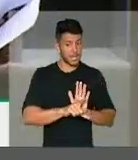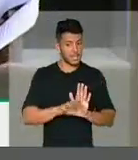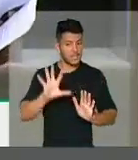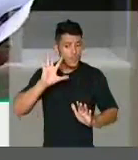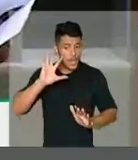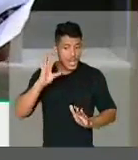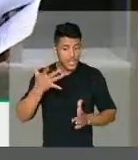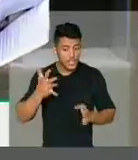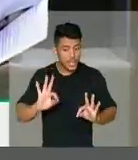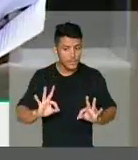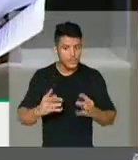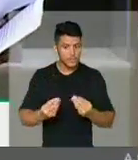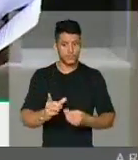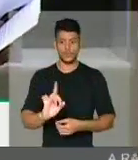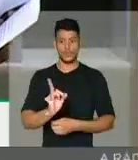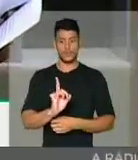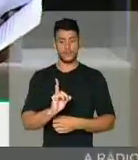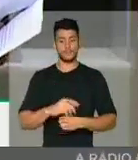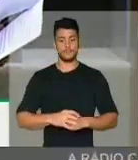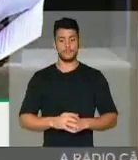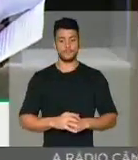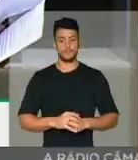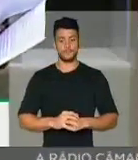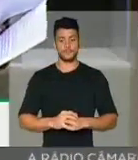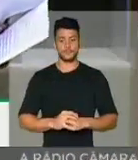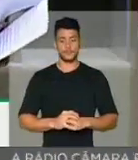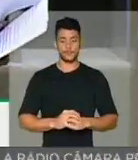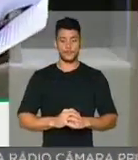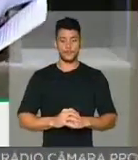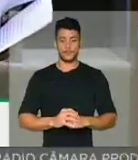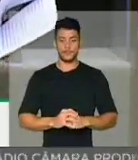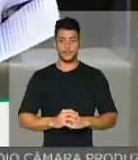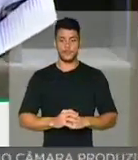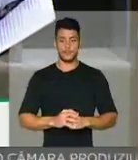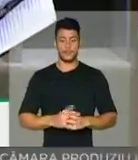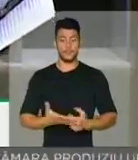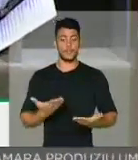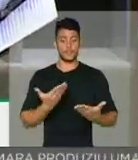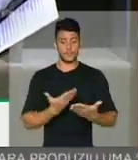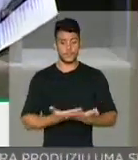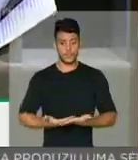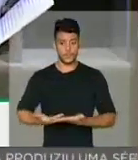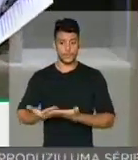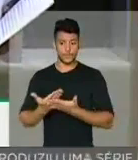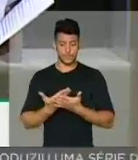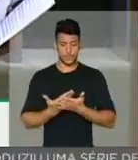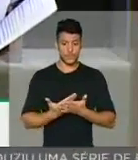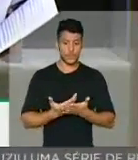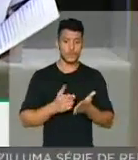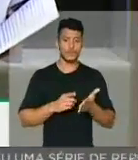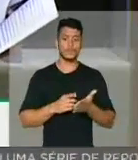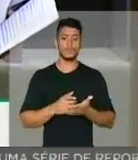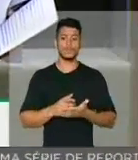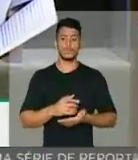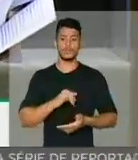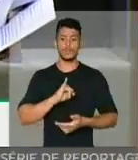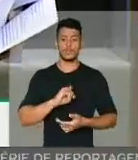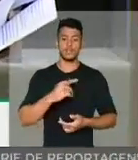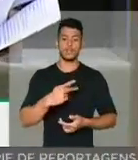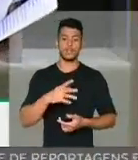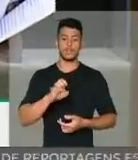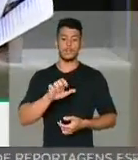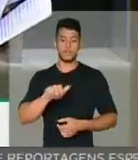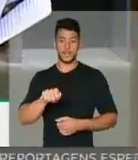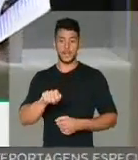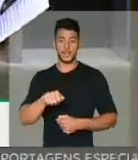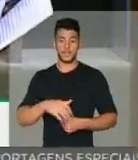tão efetiva como seria desejável. Um estudo do Instituto de Pesquisa Aplicada